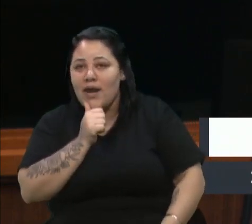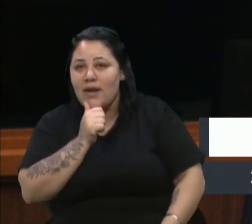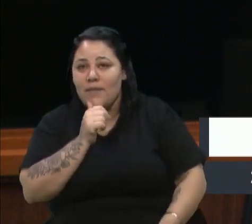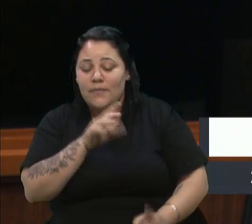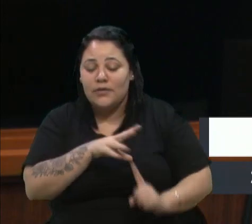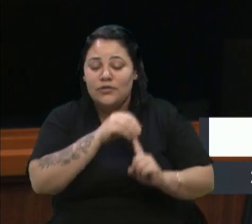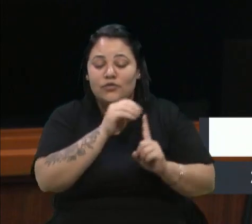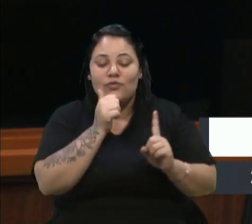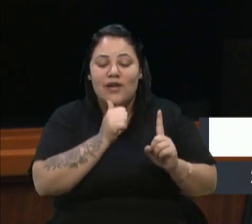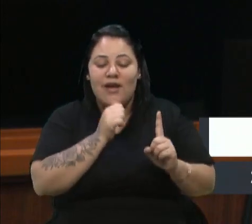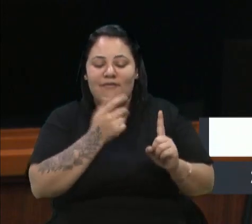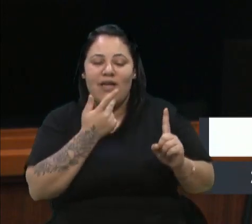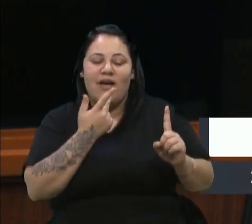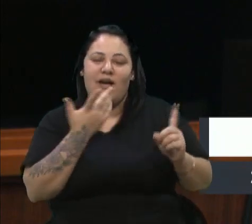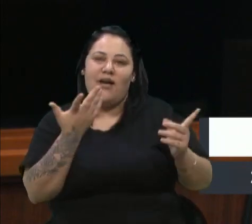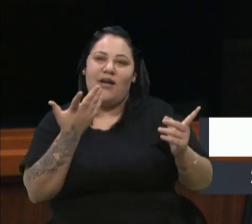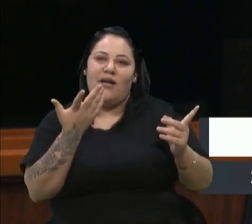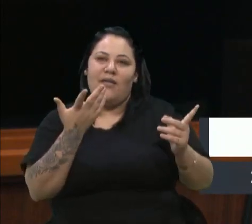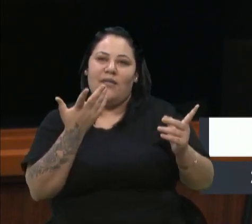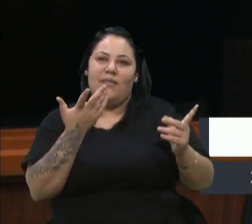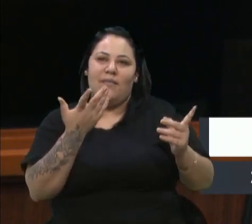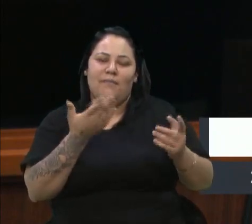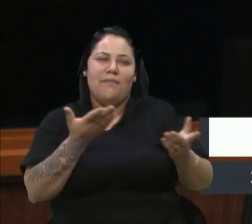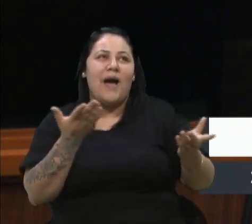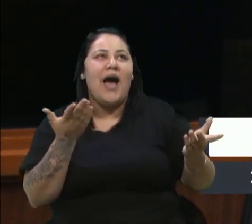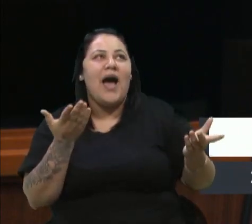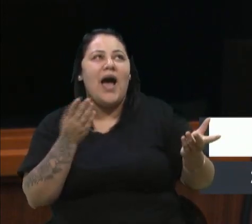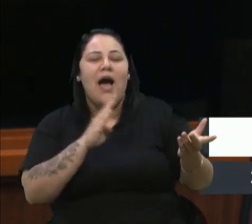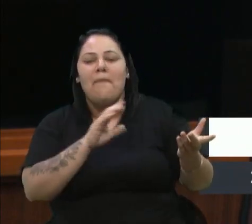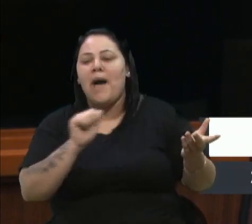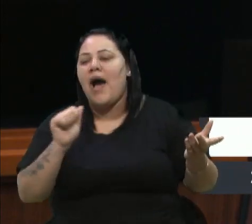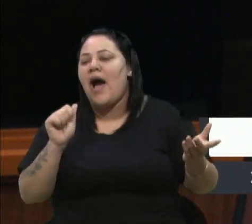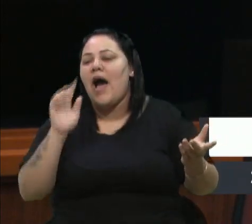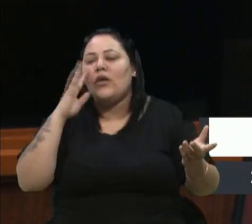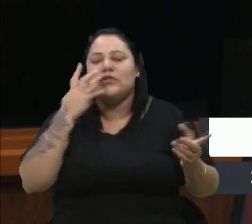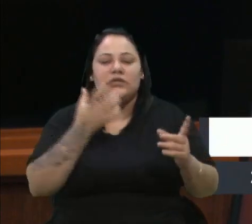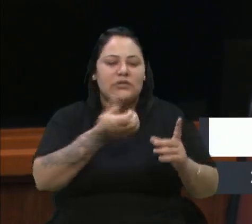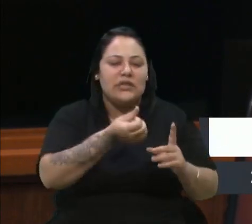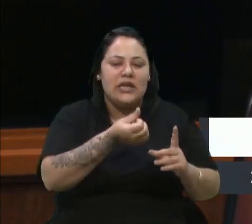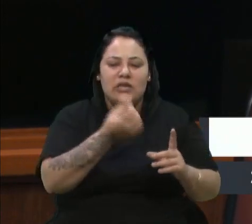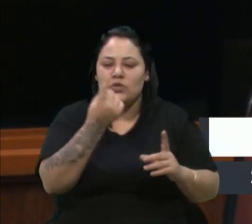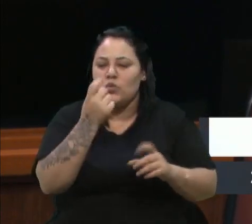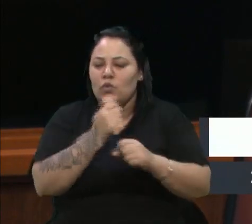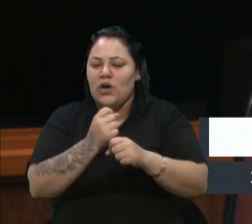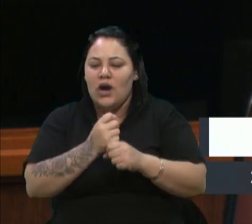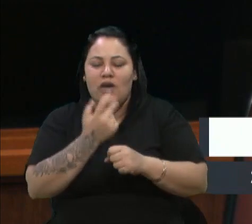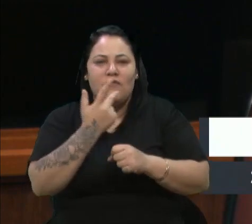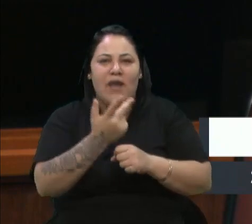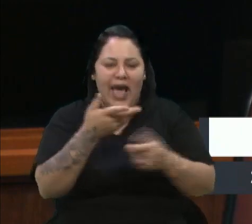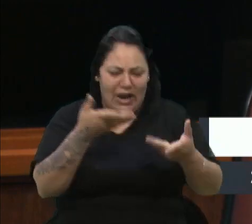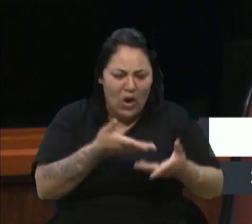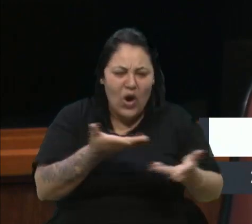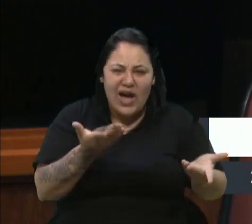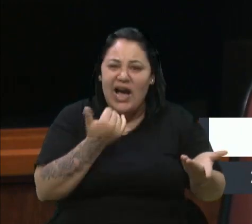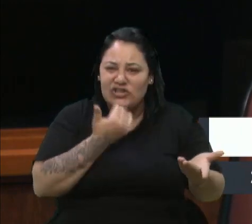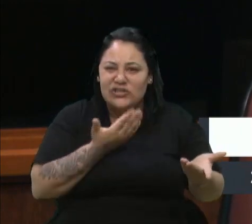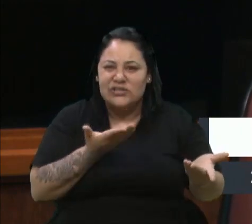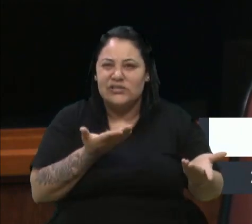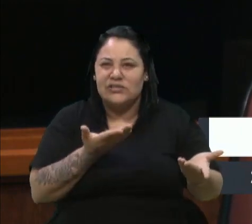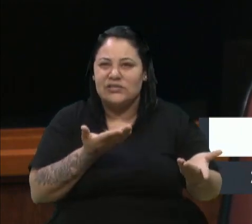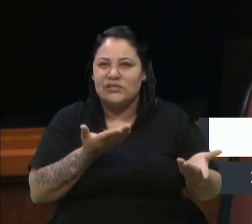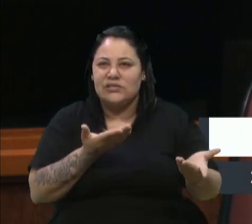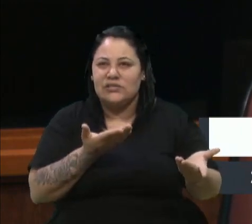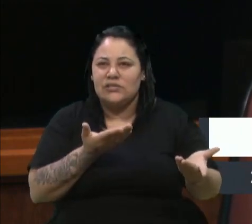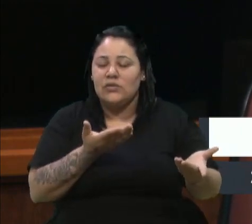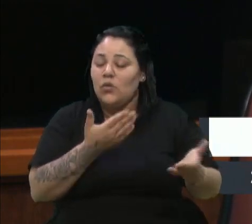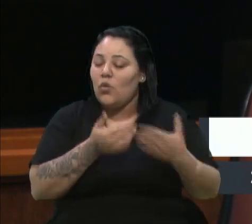mulheres, dizer, poxa, mas isso aconteceu faz 6 meses, faz 1 ano, faz 2, vem falar só agora, que novamente aquela mulher